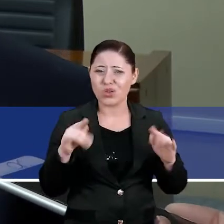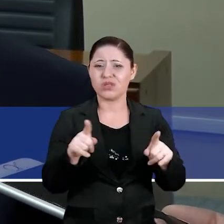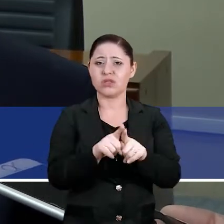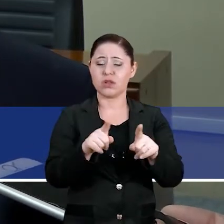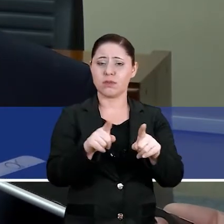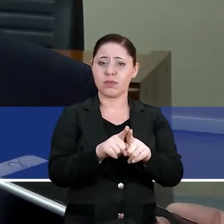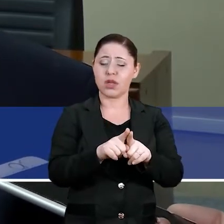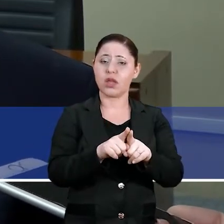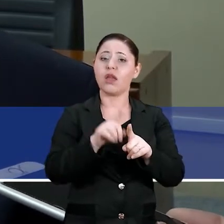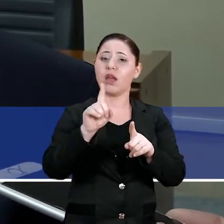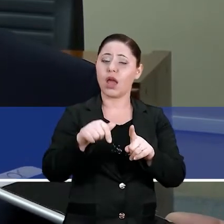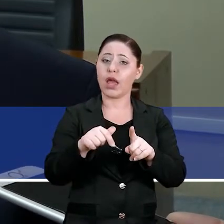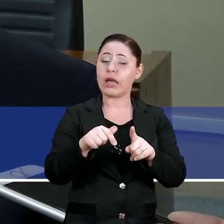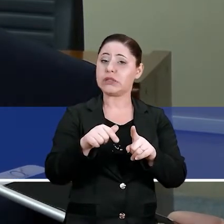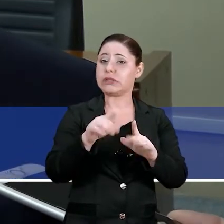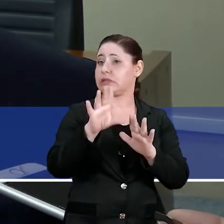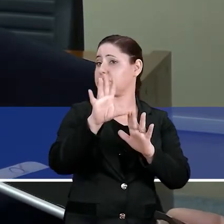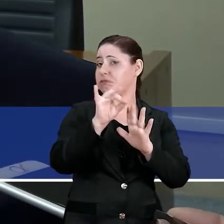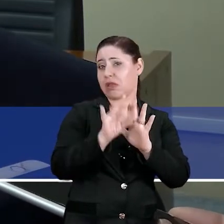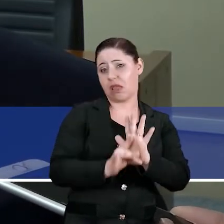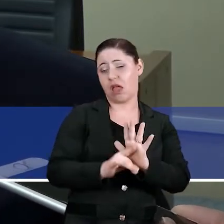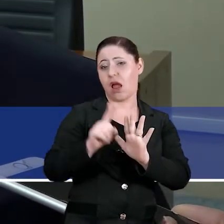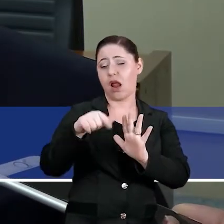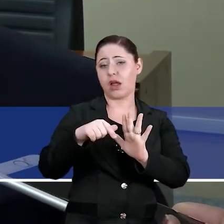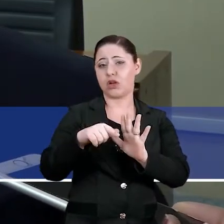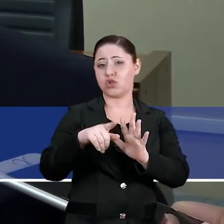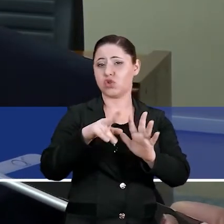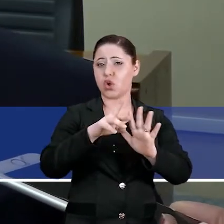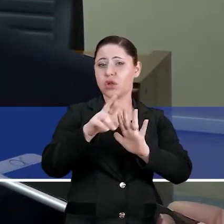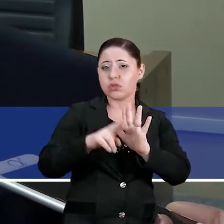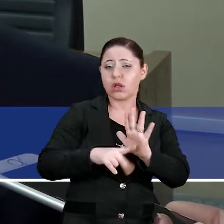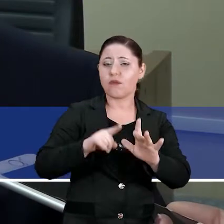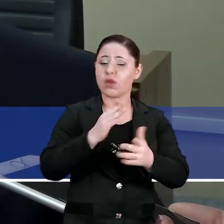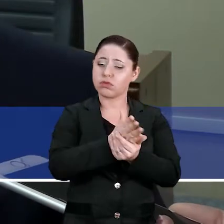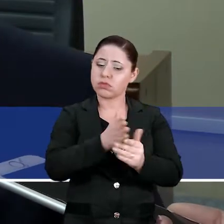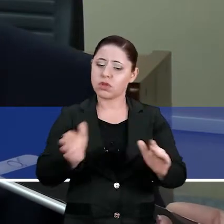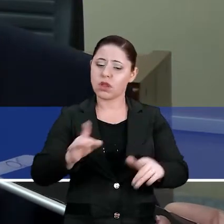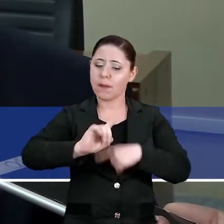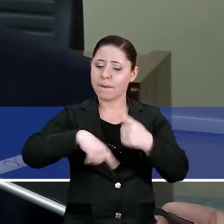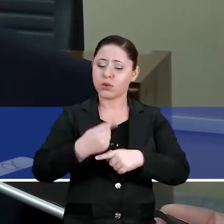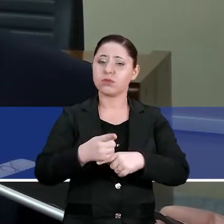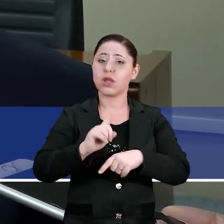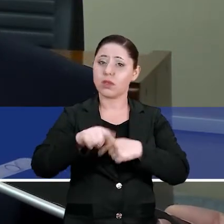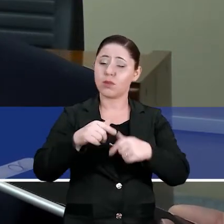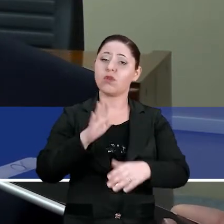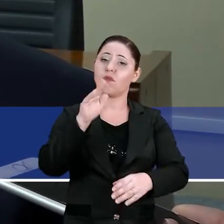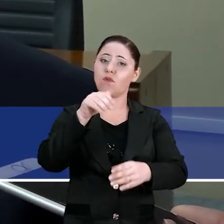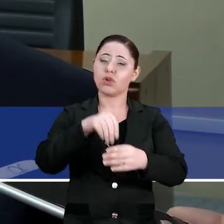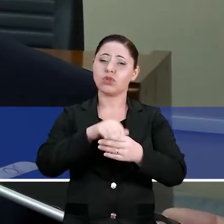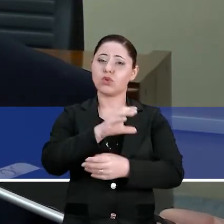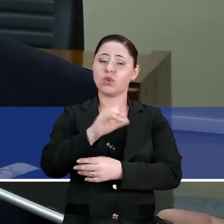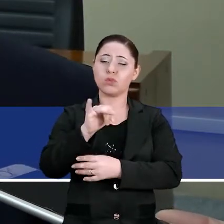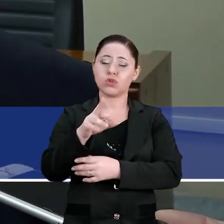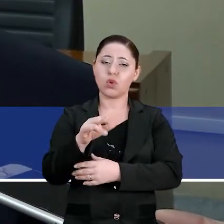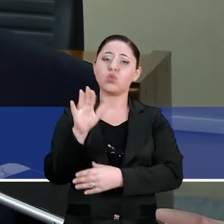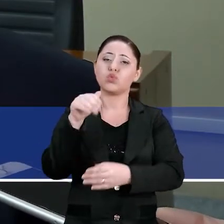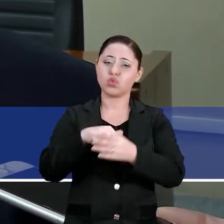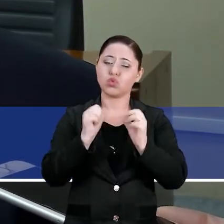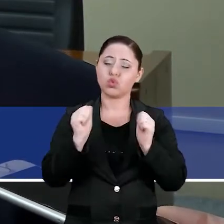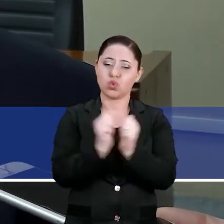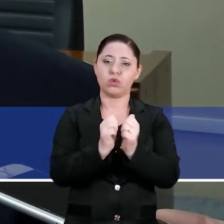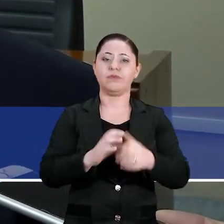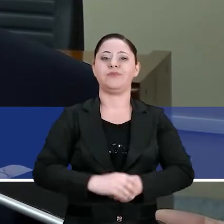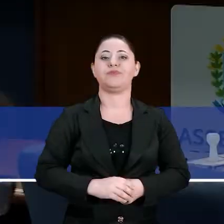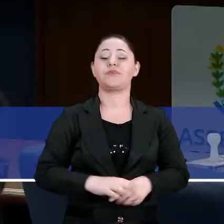dessa doença, fibromialgia, e que as questões de regulamentação vêm depois, mas a gente emitiu esse voto e a comissão